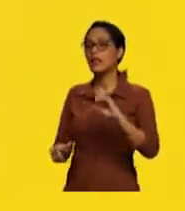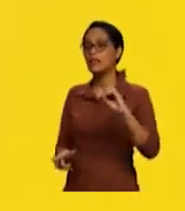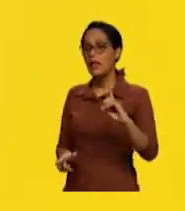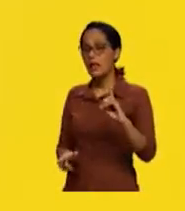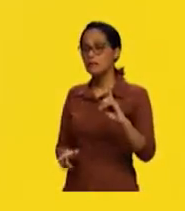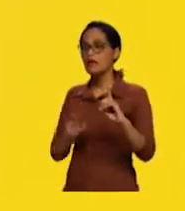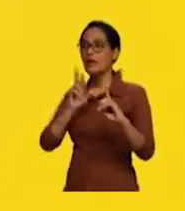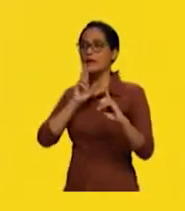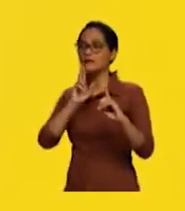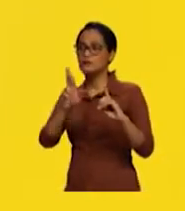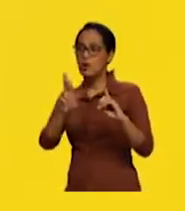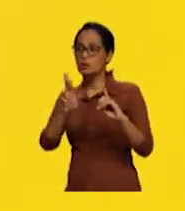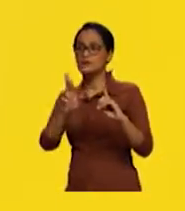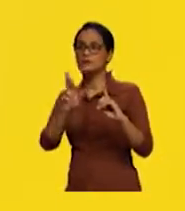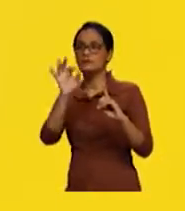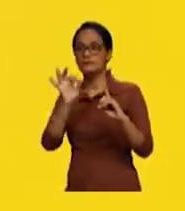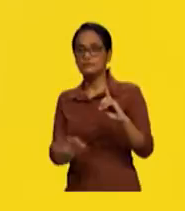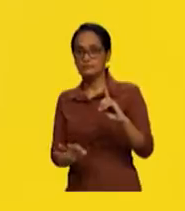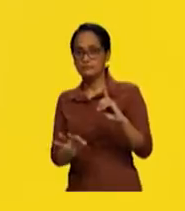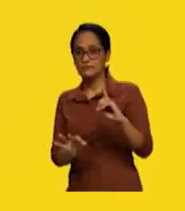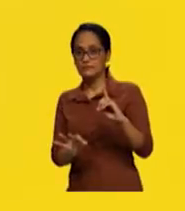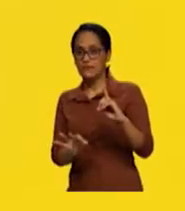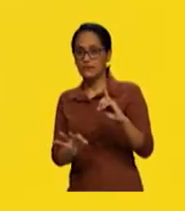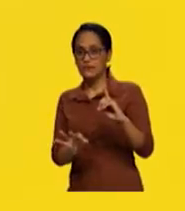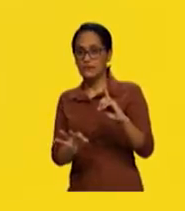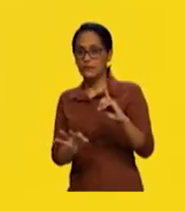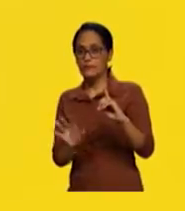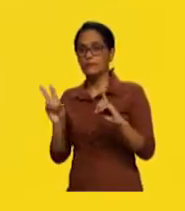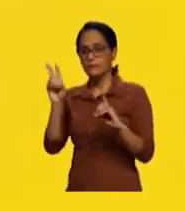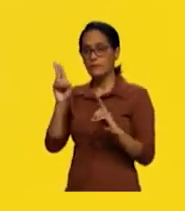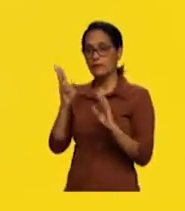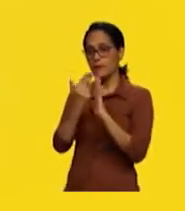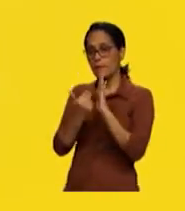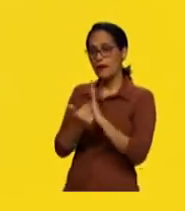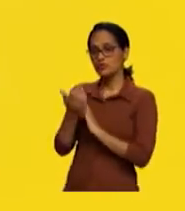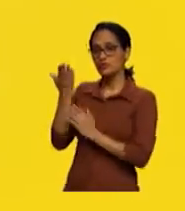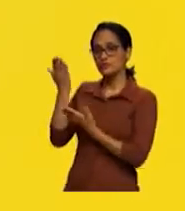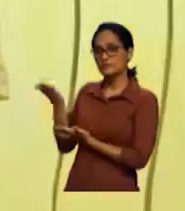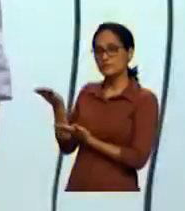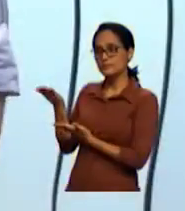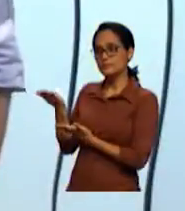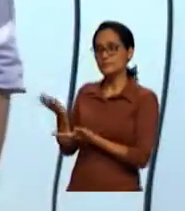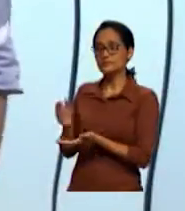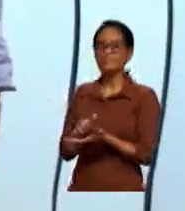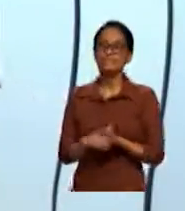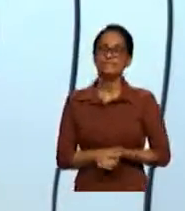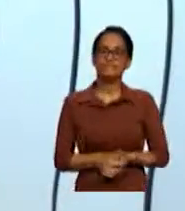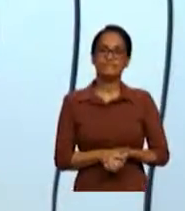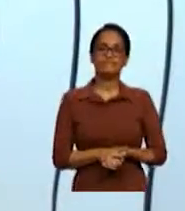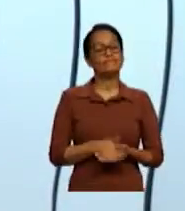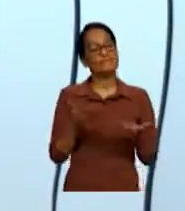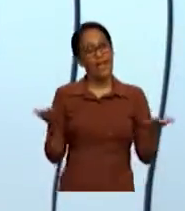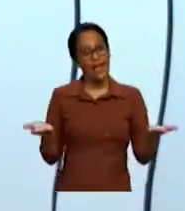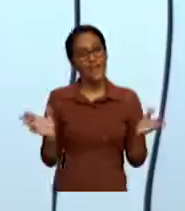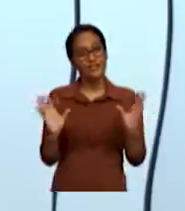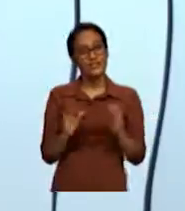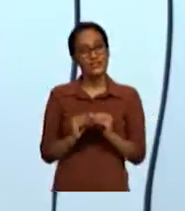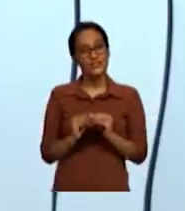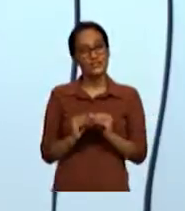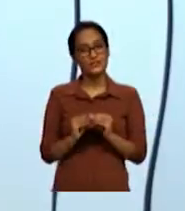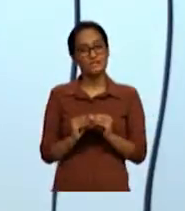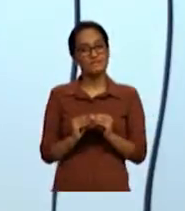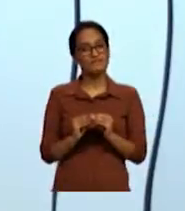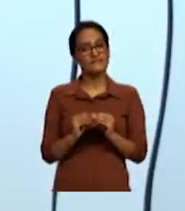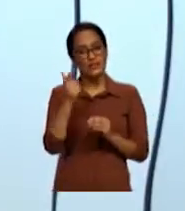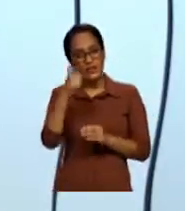que vai nos corresponder certinho com a nossa figura. Então, pessoal, é isso. Até